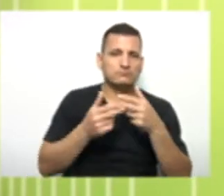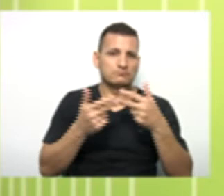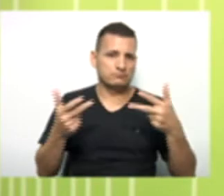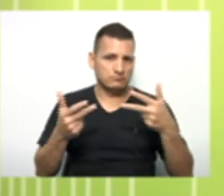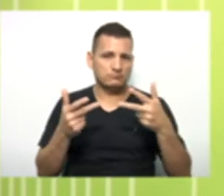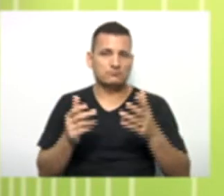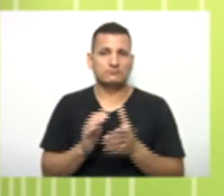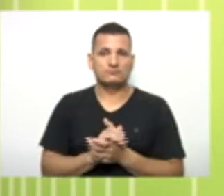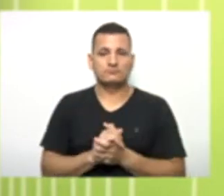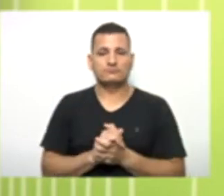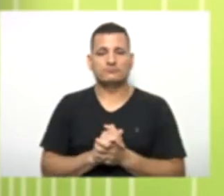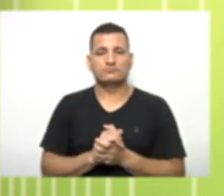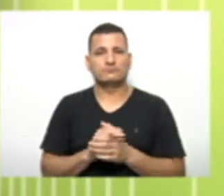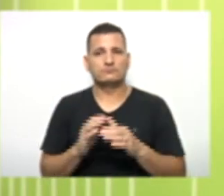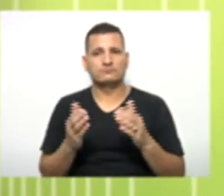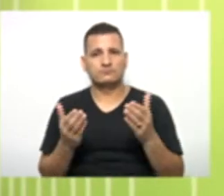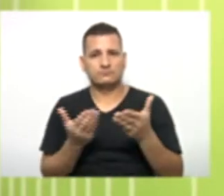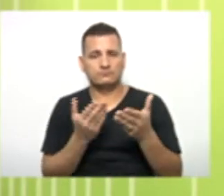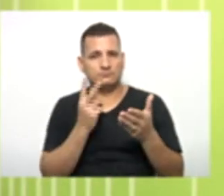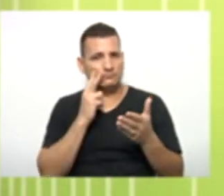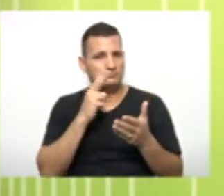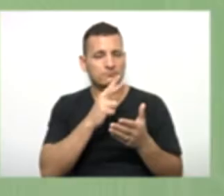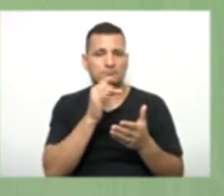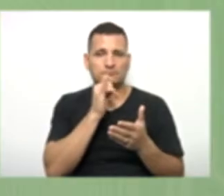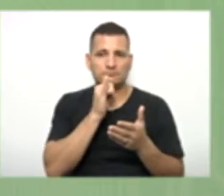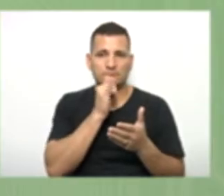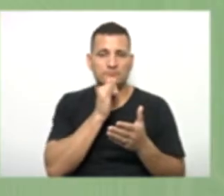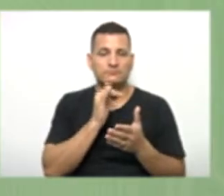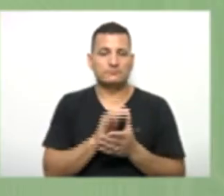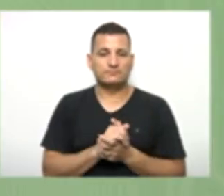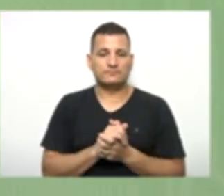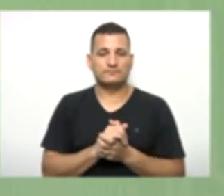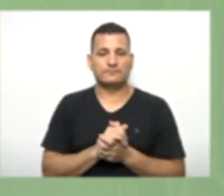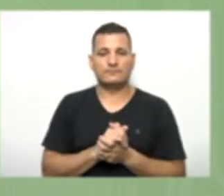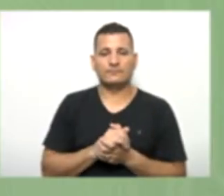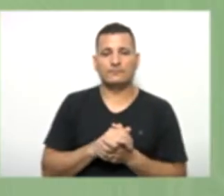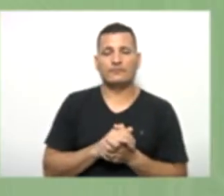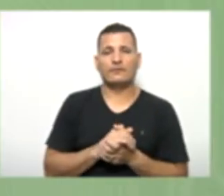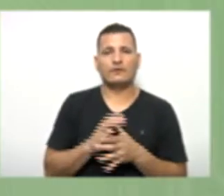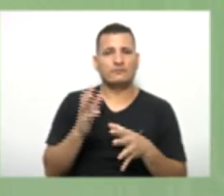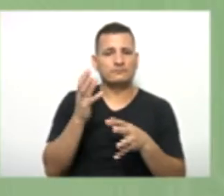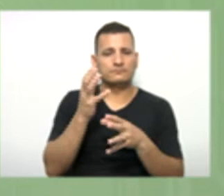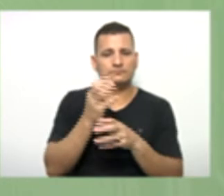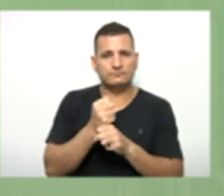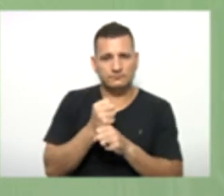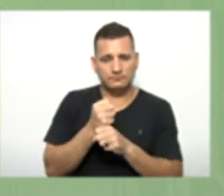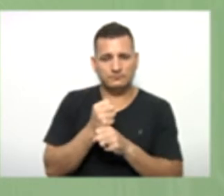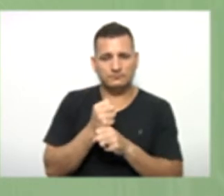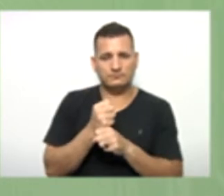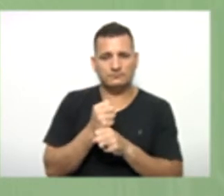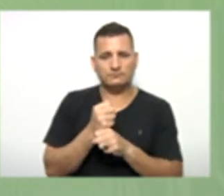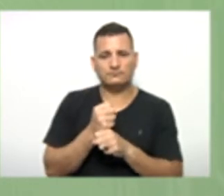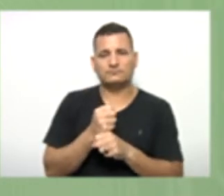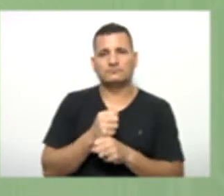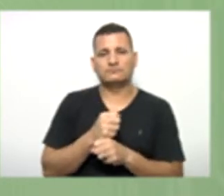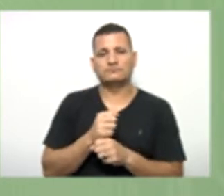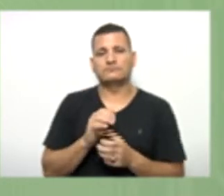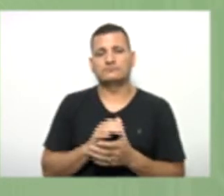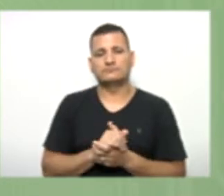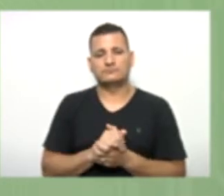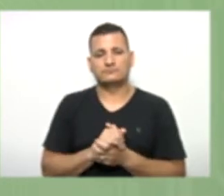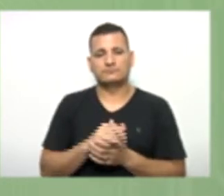ok? Vamos a um exemplo aqui? Cálculo da RATs, cálculo da reserva de assistência técnica, educacional e